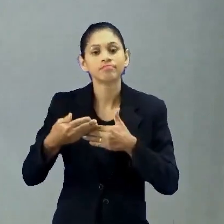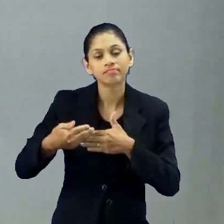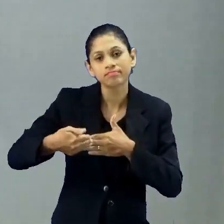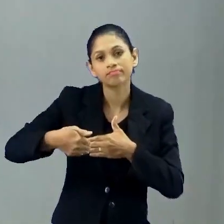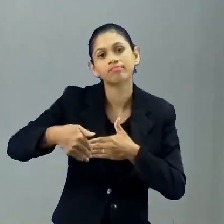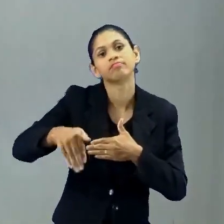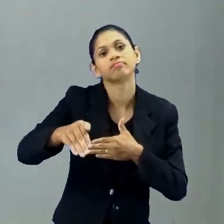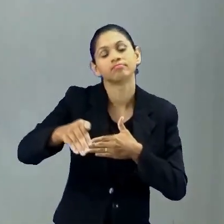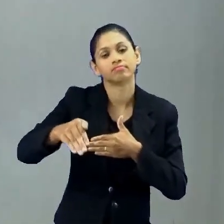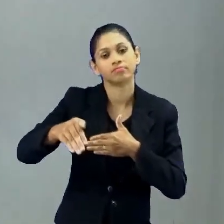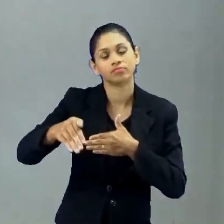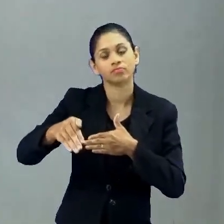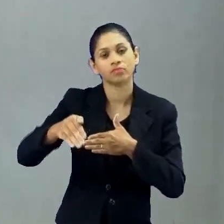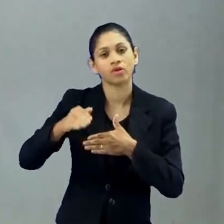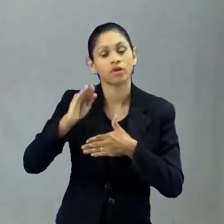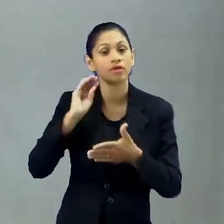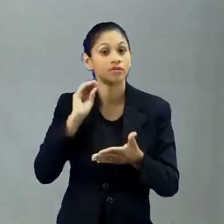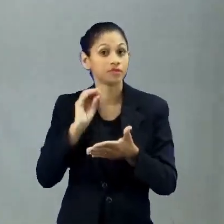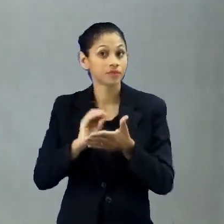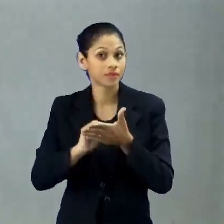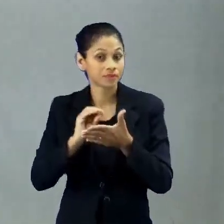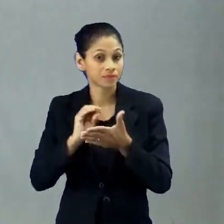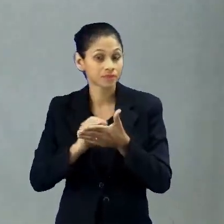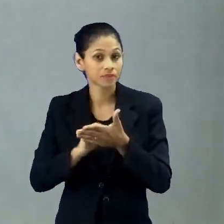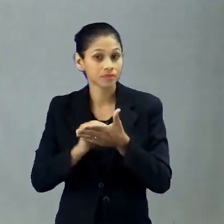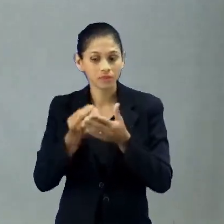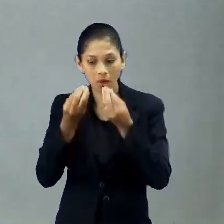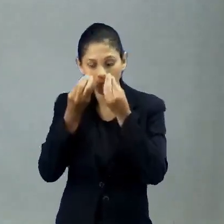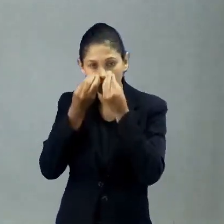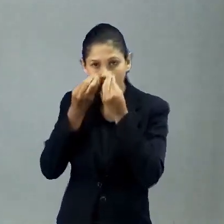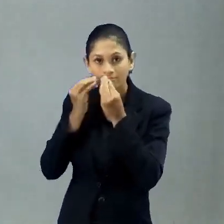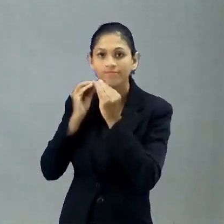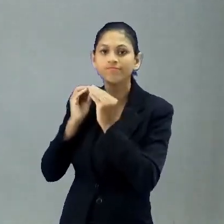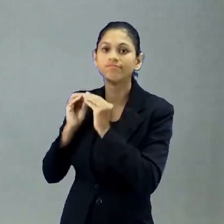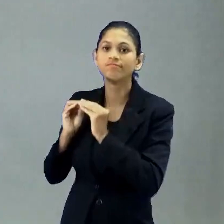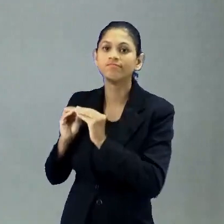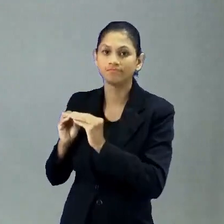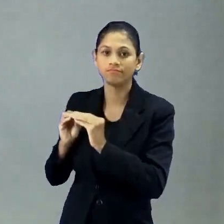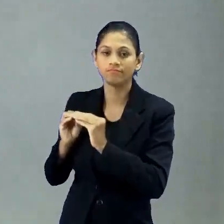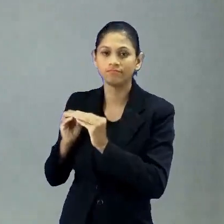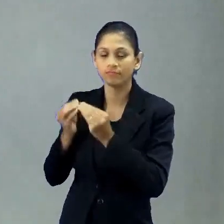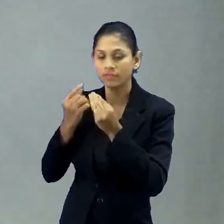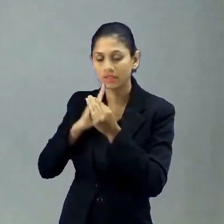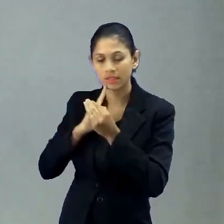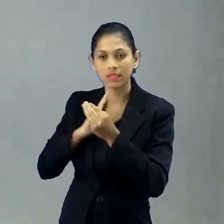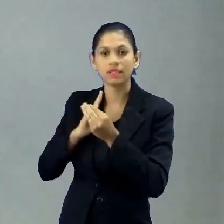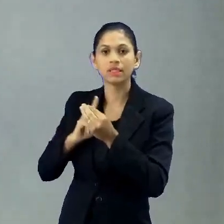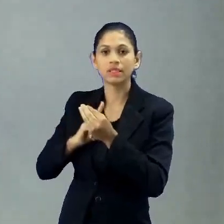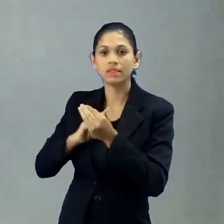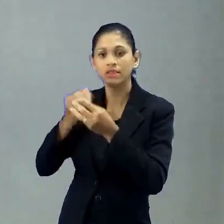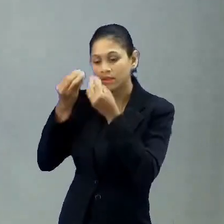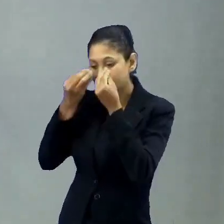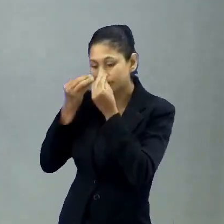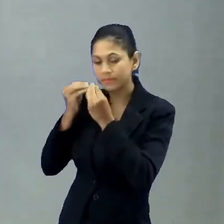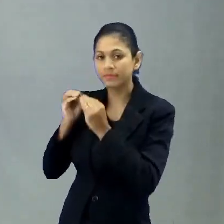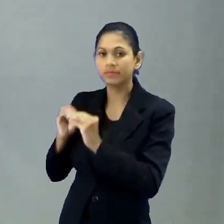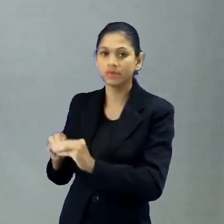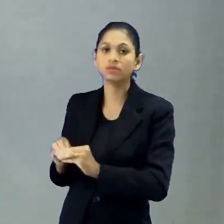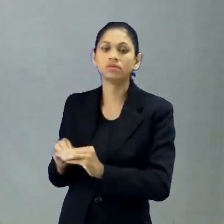uma desconsideração em relação a essas diferenças que existem entre nós e que agora há pouco eu